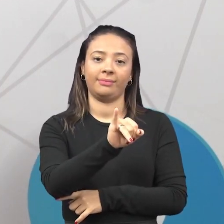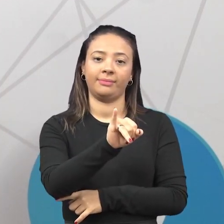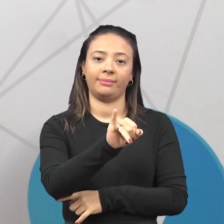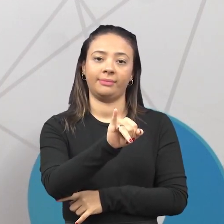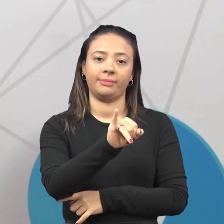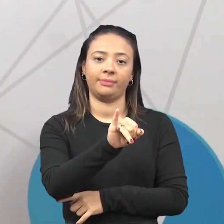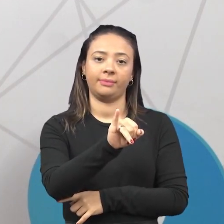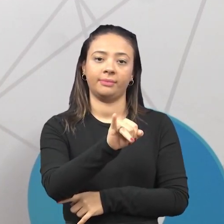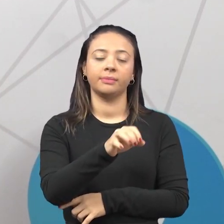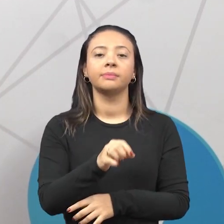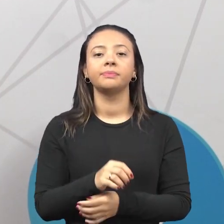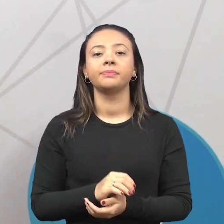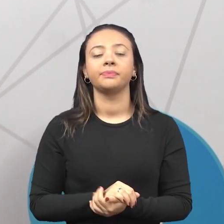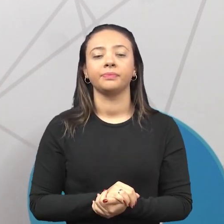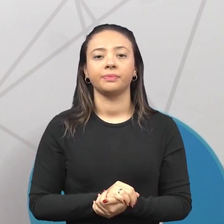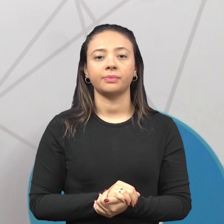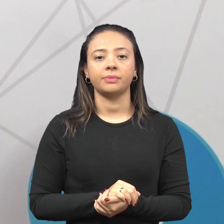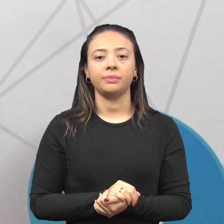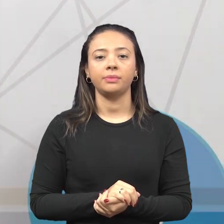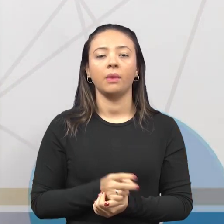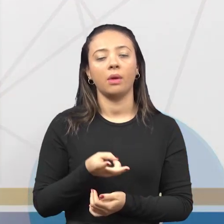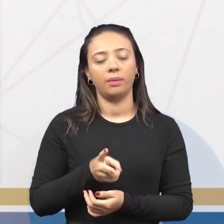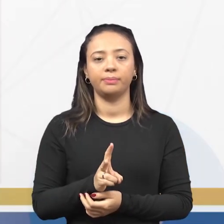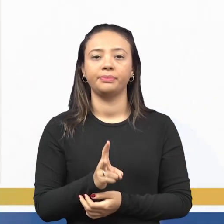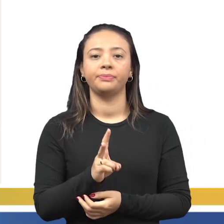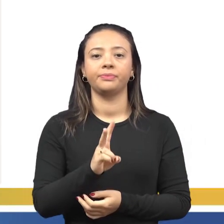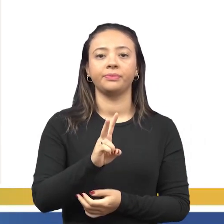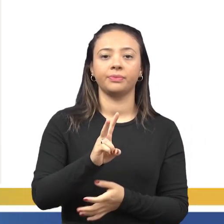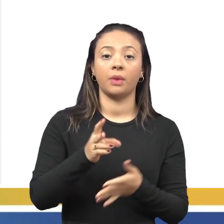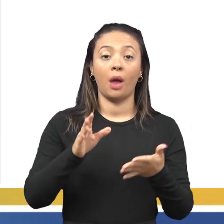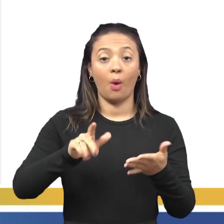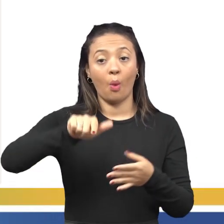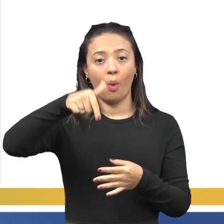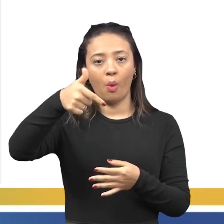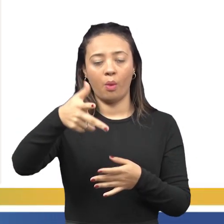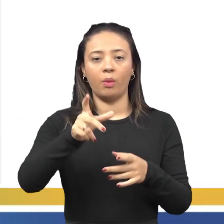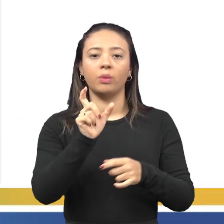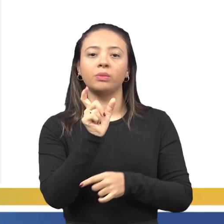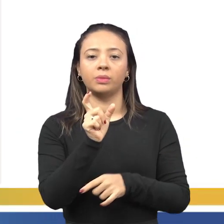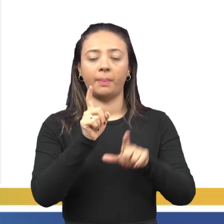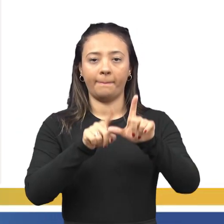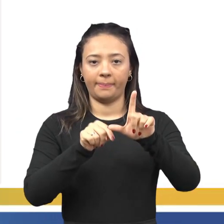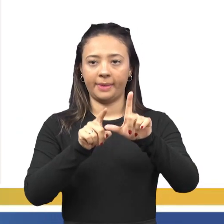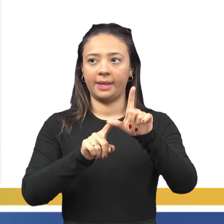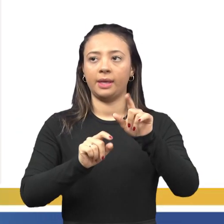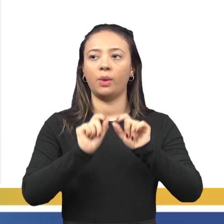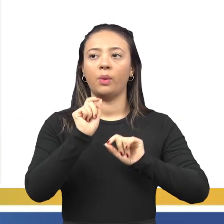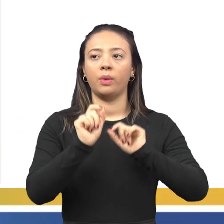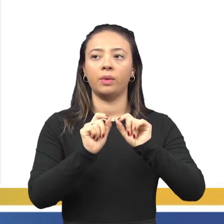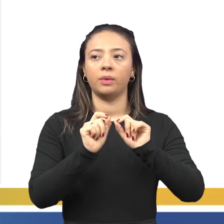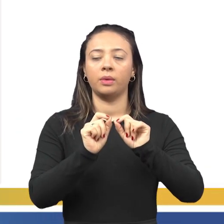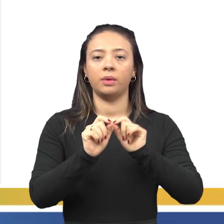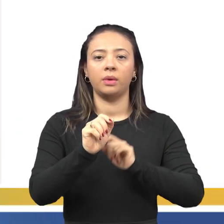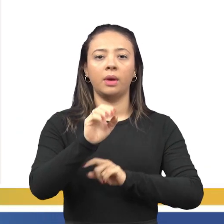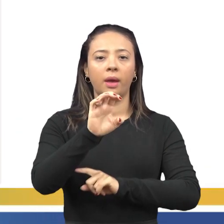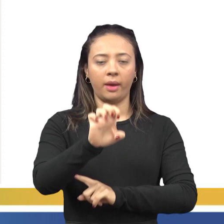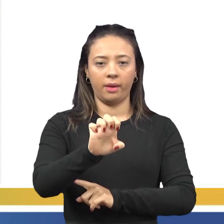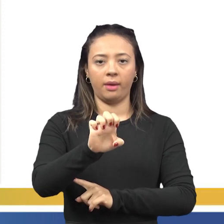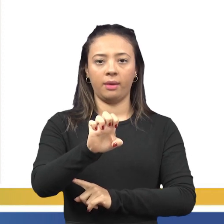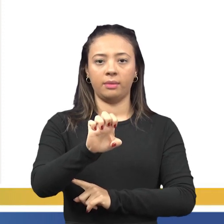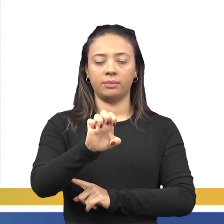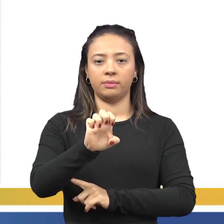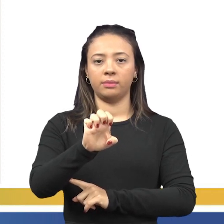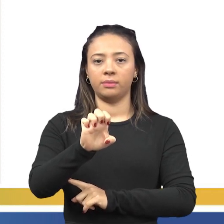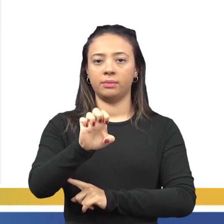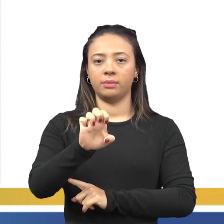dado, duda, certo? E por aí adiante. Próxima, uma outra vogal, certo? A vogal E, certo? E a